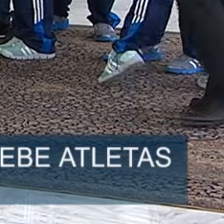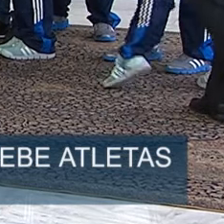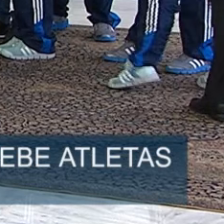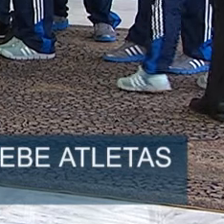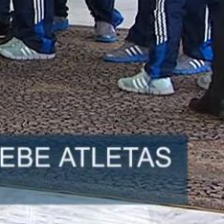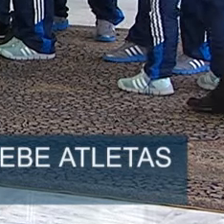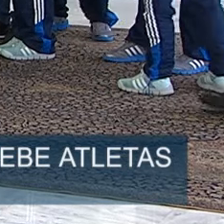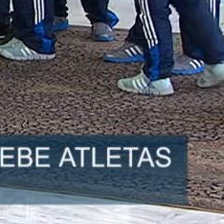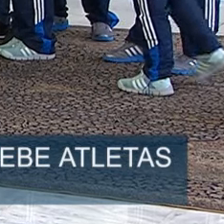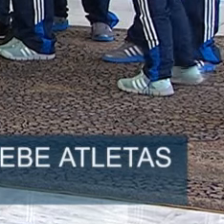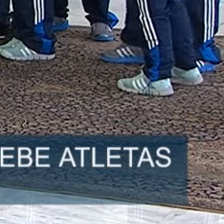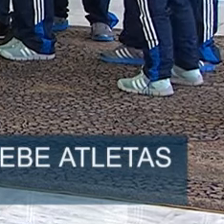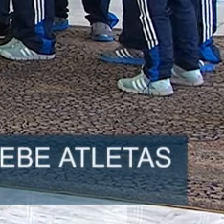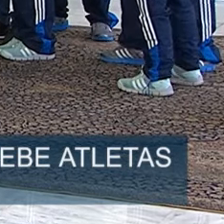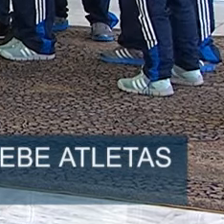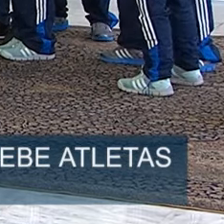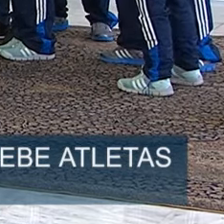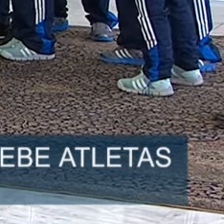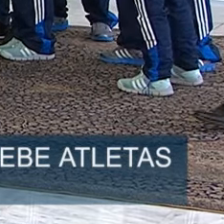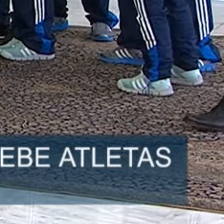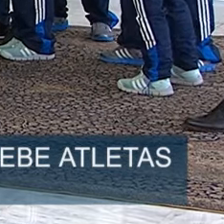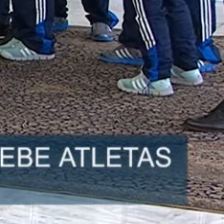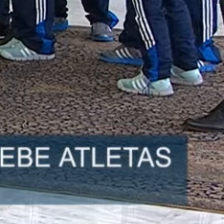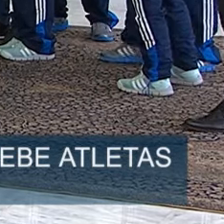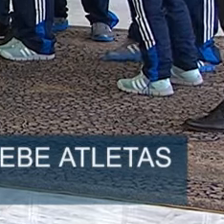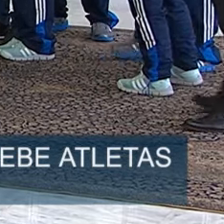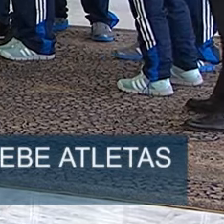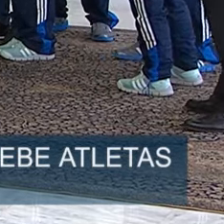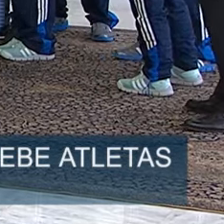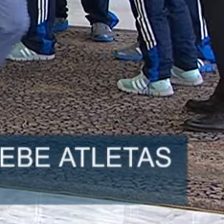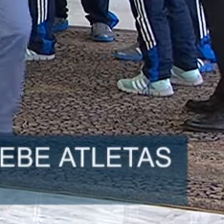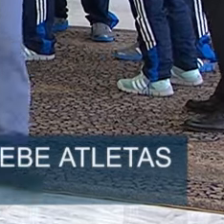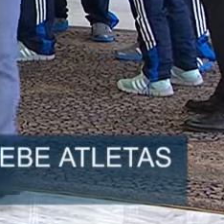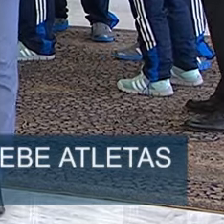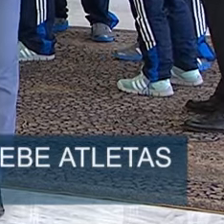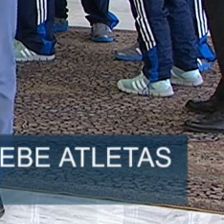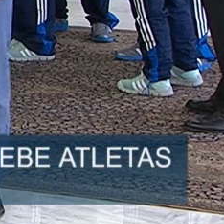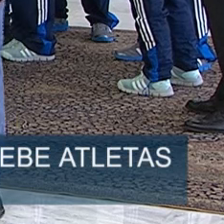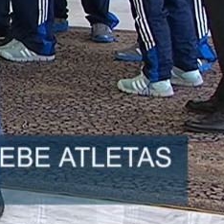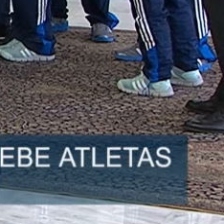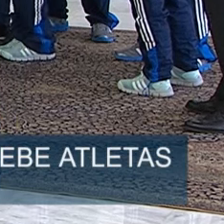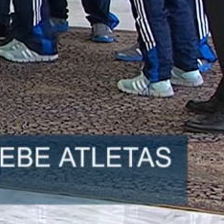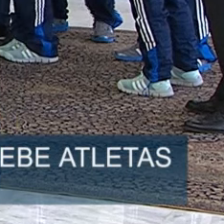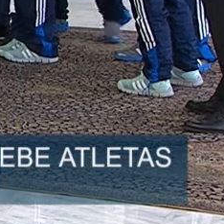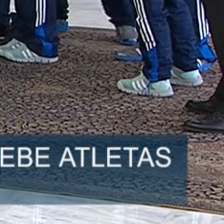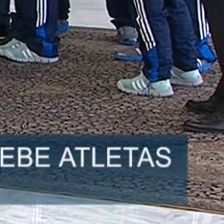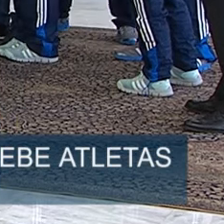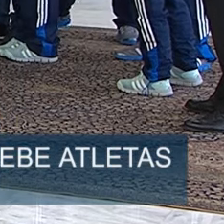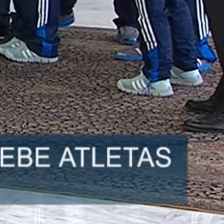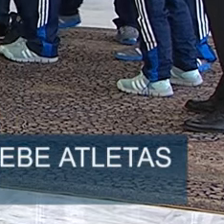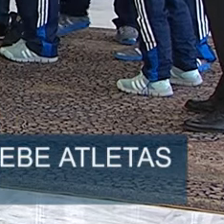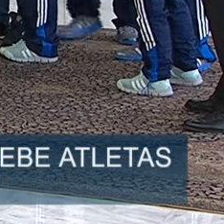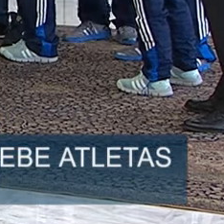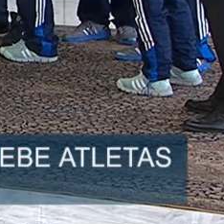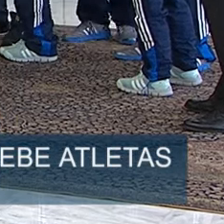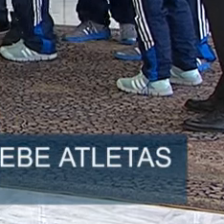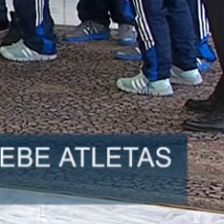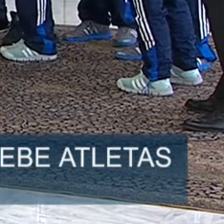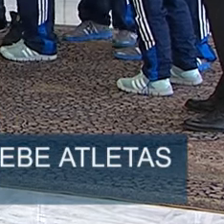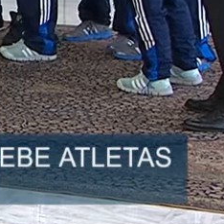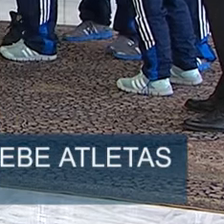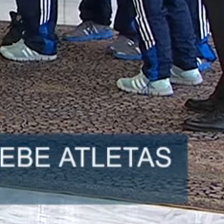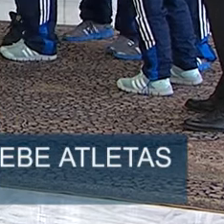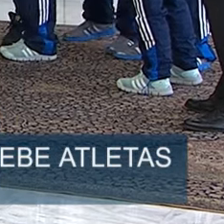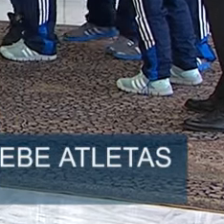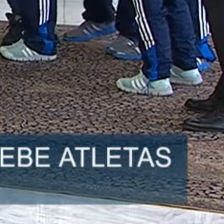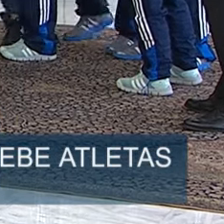Estamos acompanhando ao vivo imagens da visita dos atletas das delegações feminina e masculina de ginástica artística à